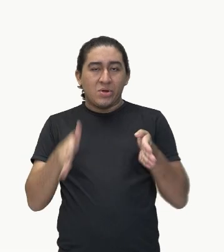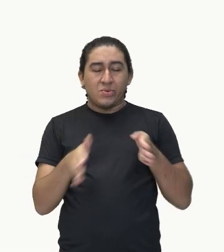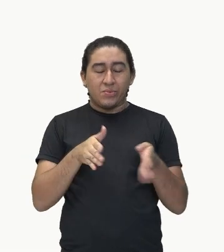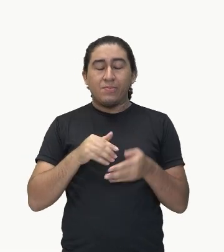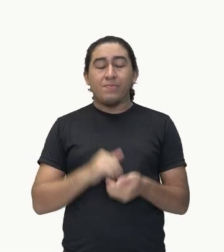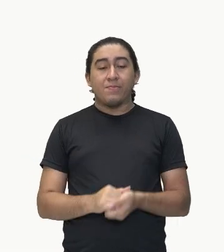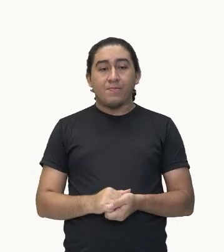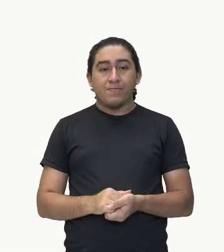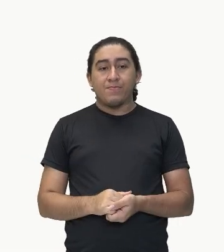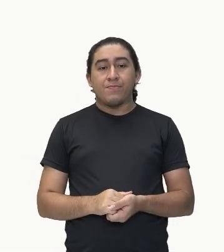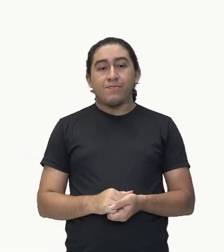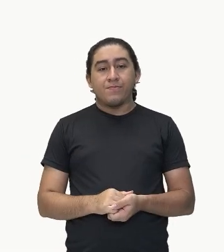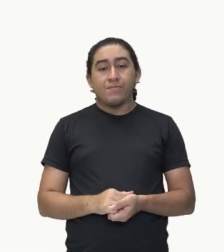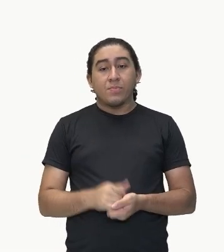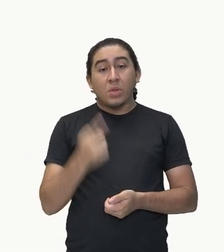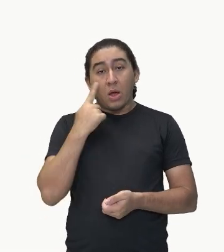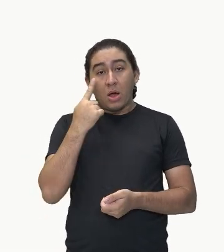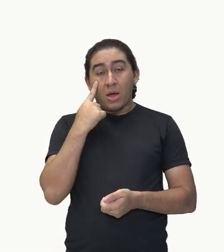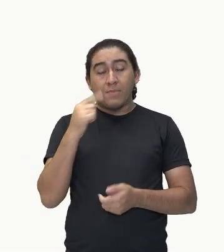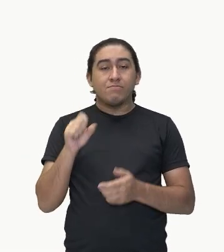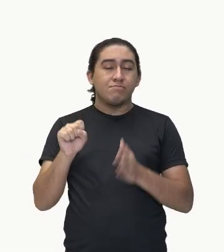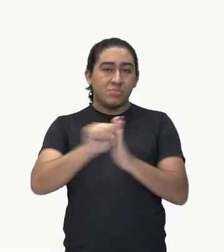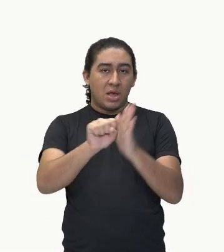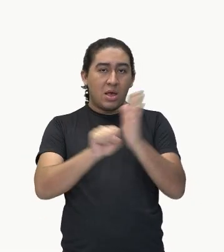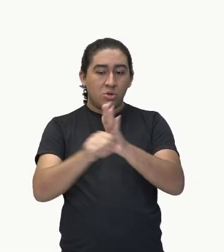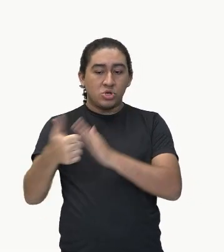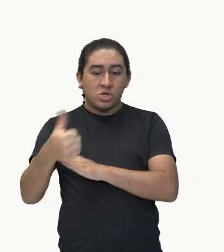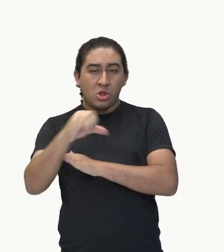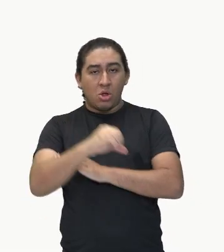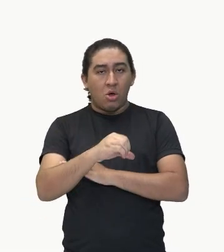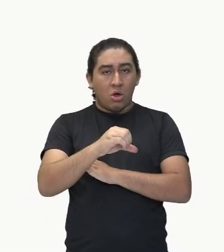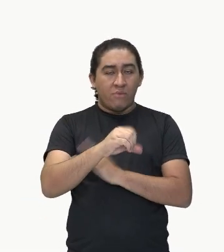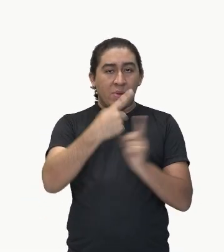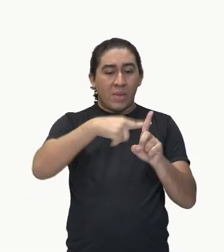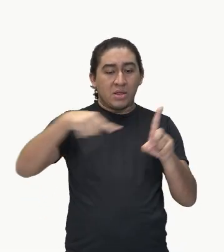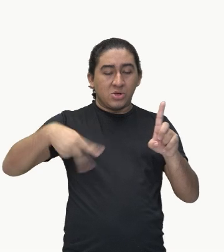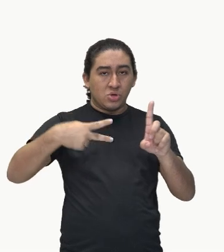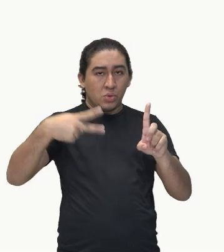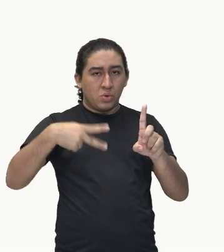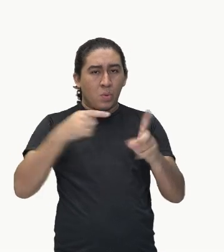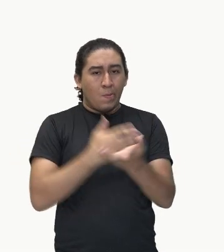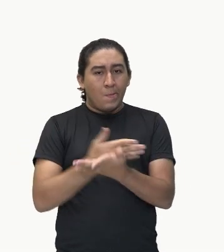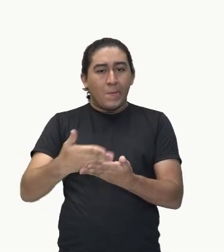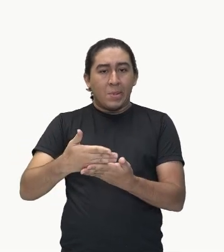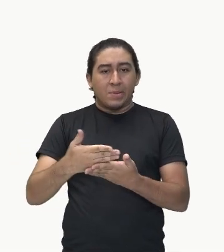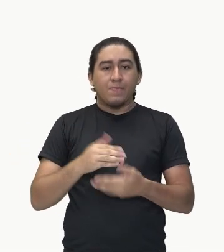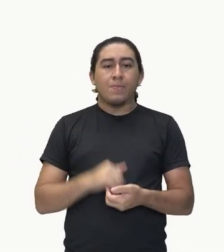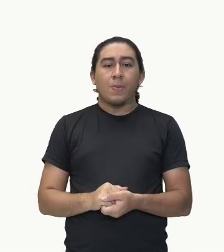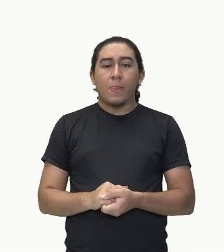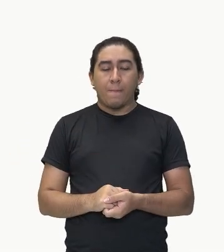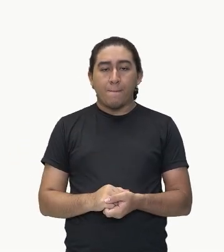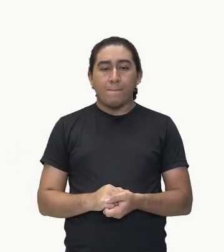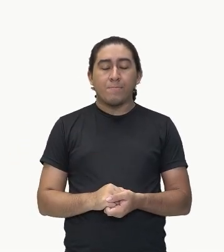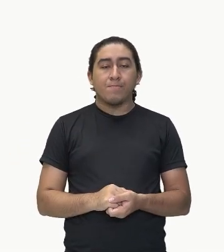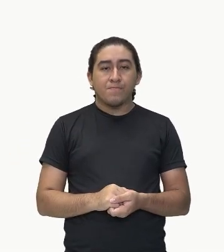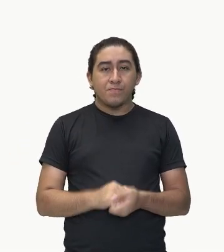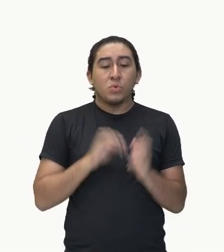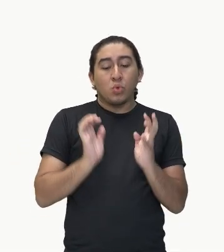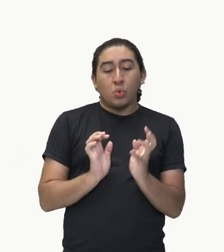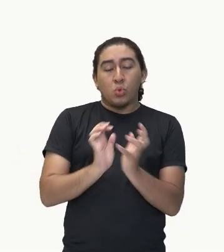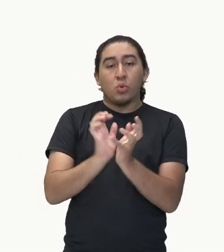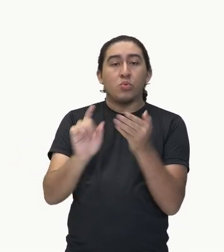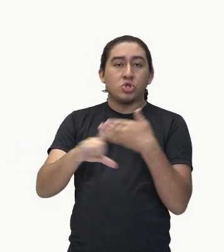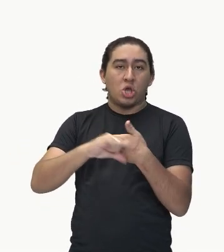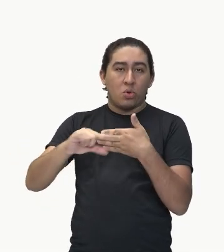né? Então, olha só, na segunda metade do século XIX, né, vamos lembrar aí, um conjunto de escritores formados